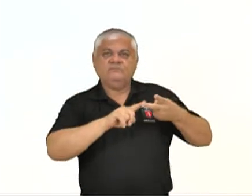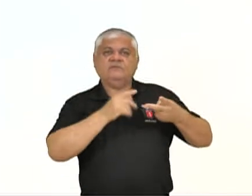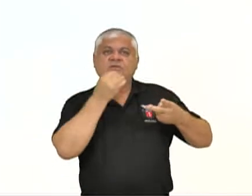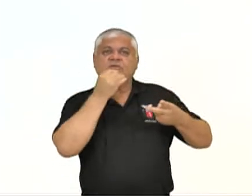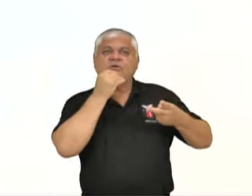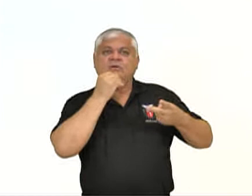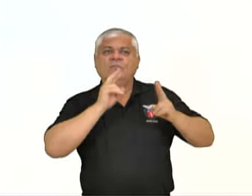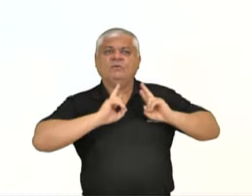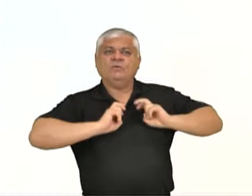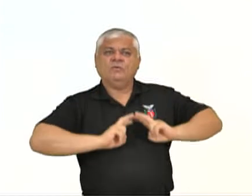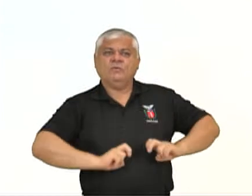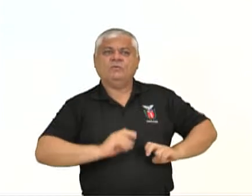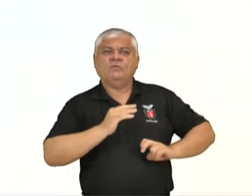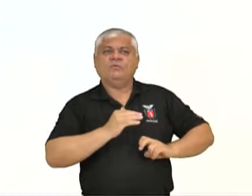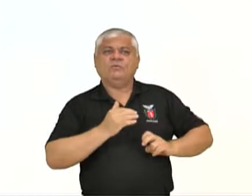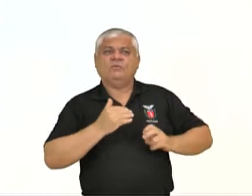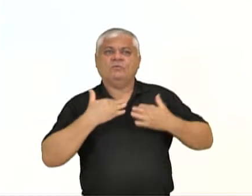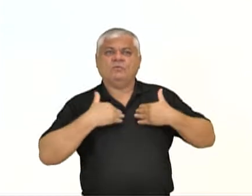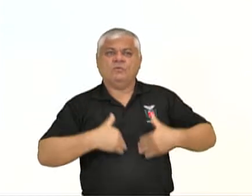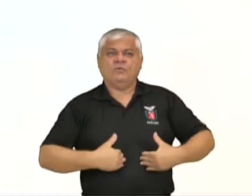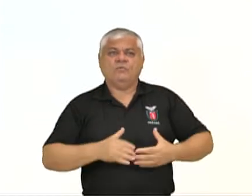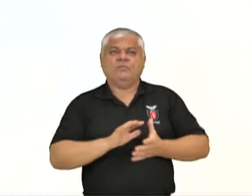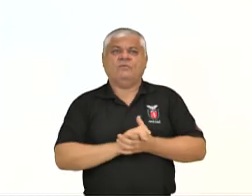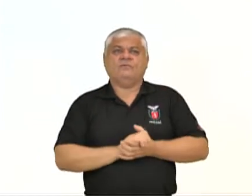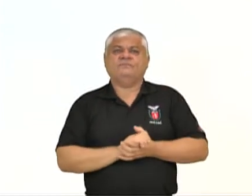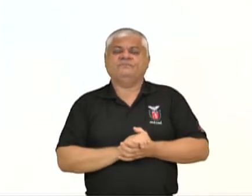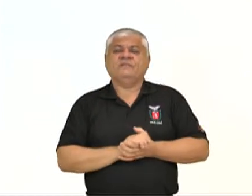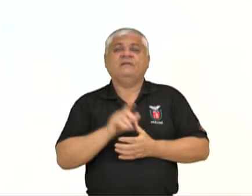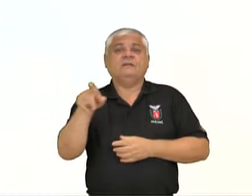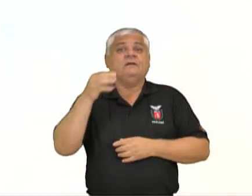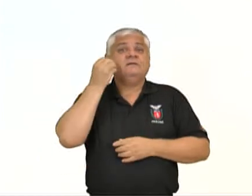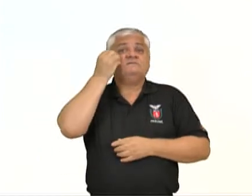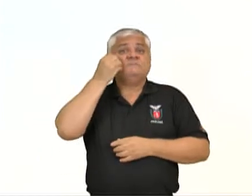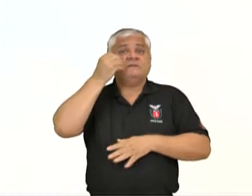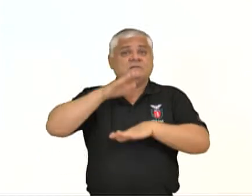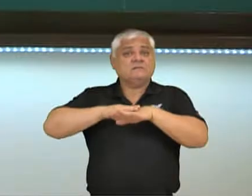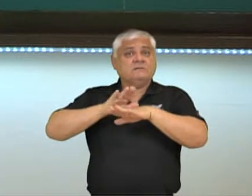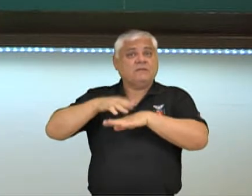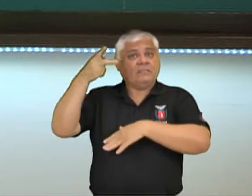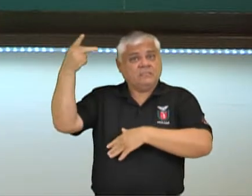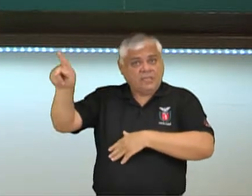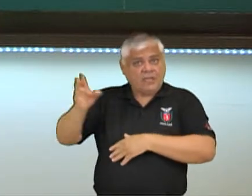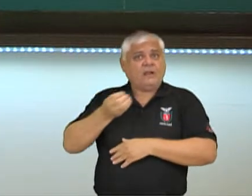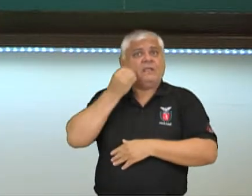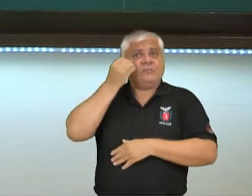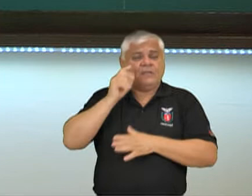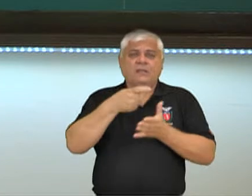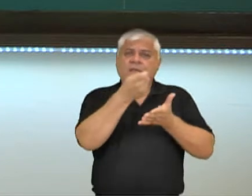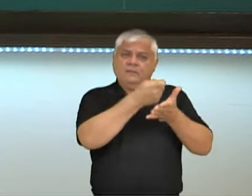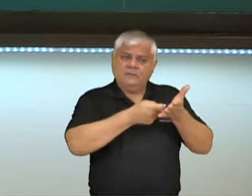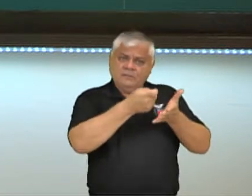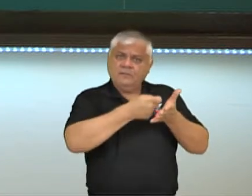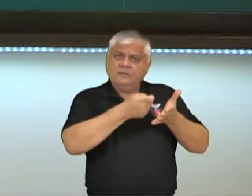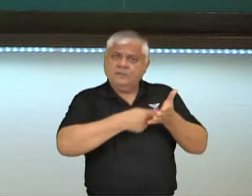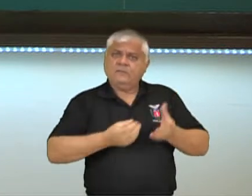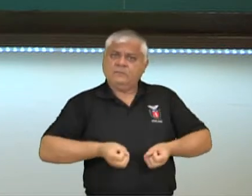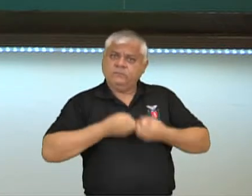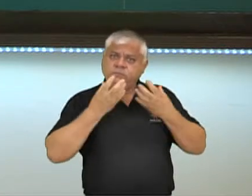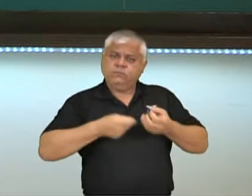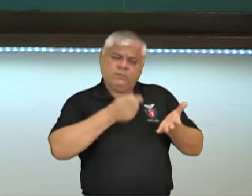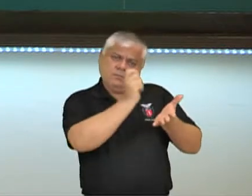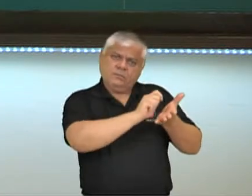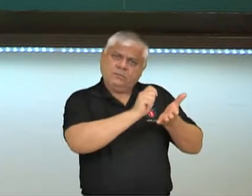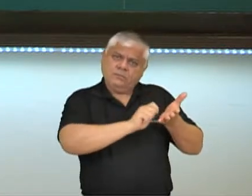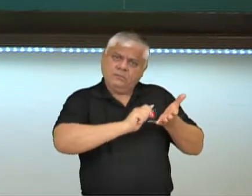Tá? E quando ela escreveu esses livros, ela se baseou em experiências pessoais e profissionais, utilizando técnicas ali que ela